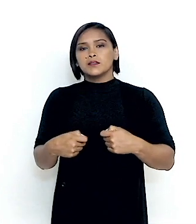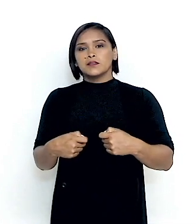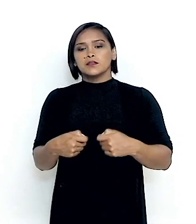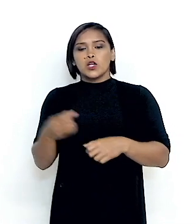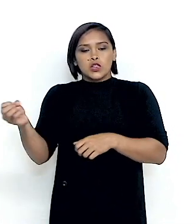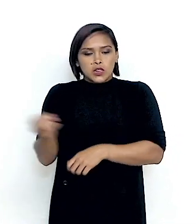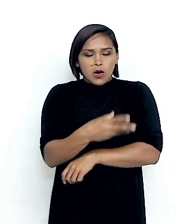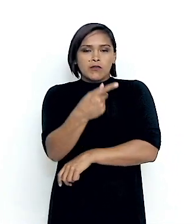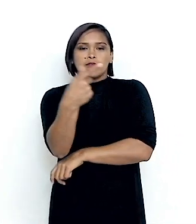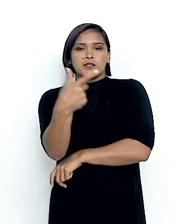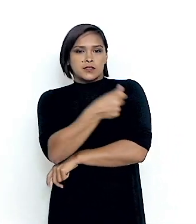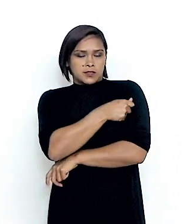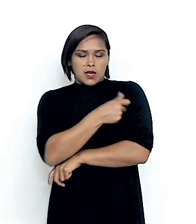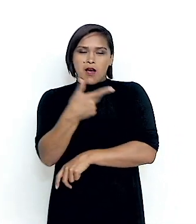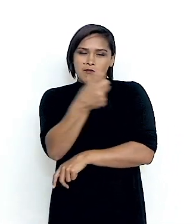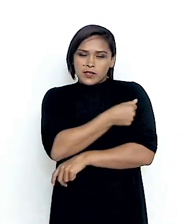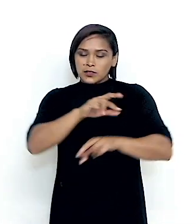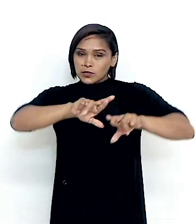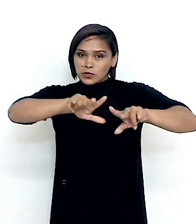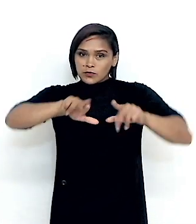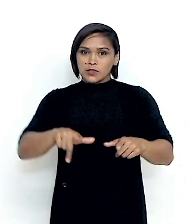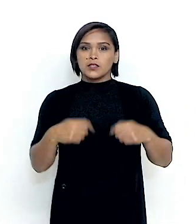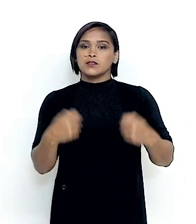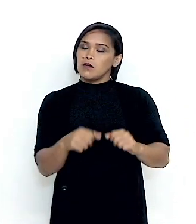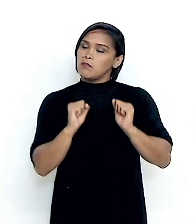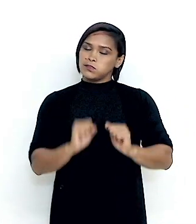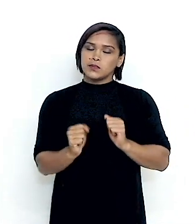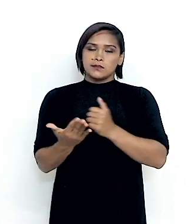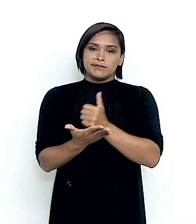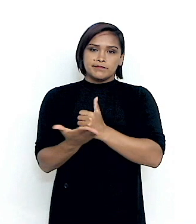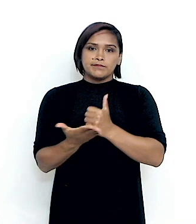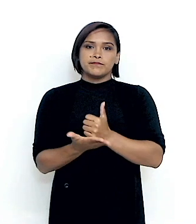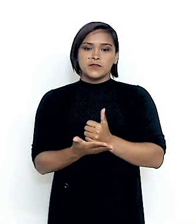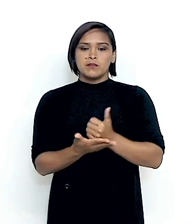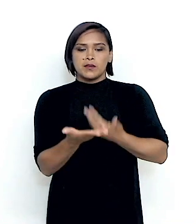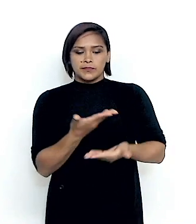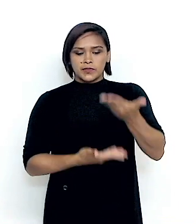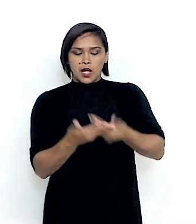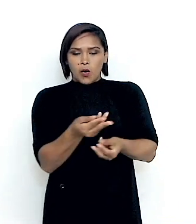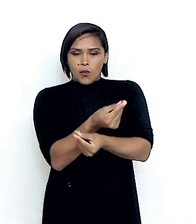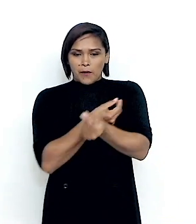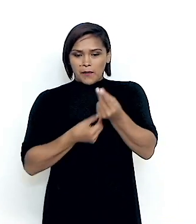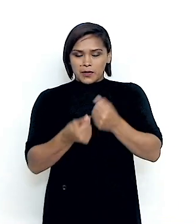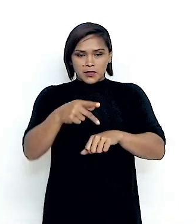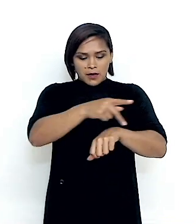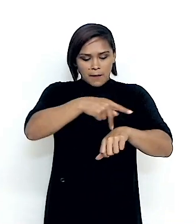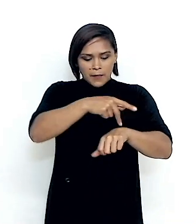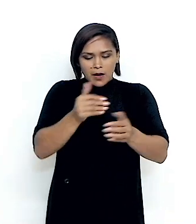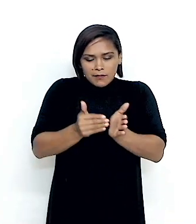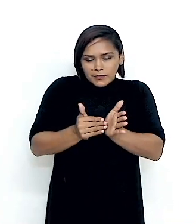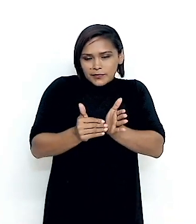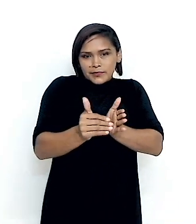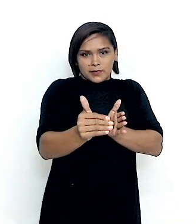novas vacinas ou vacinas atualizadas, e isso pode ser a base de relações comerciais de longo